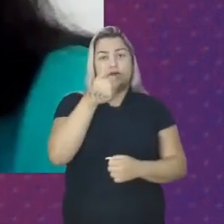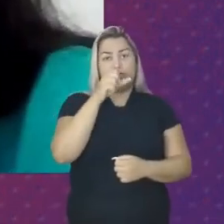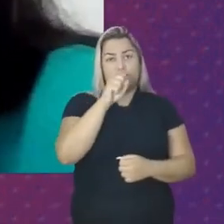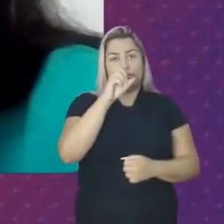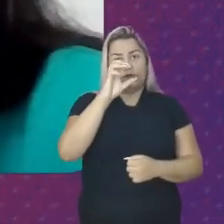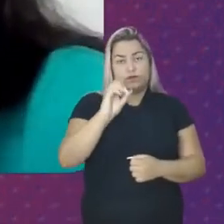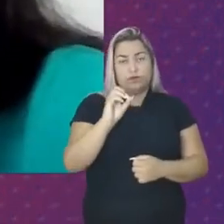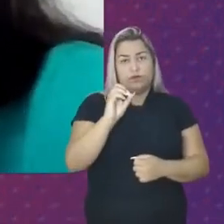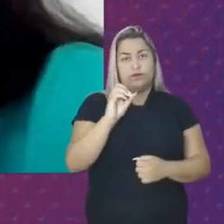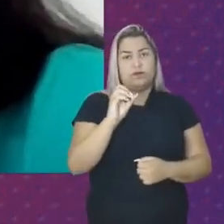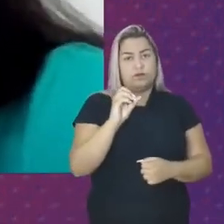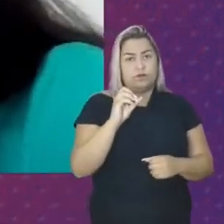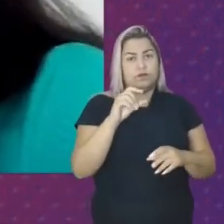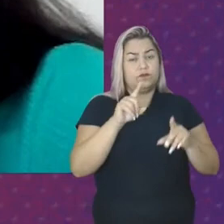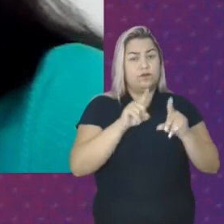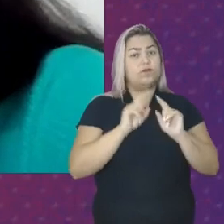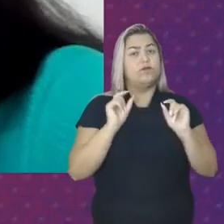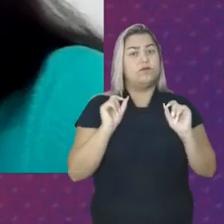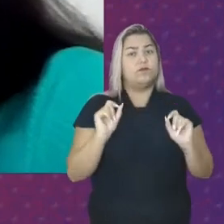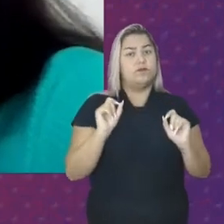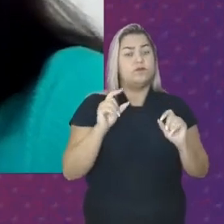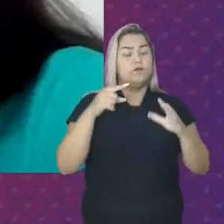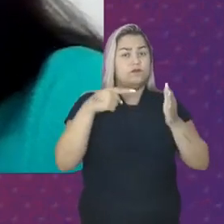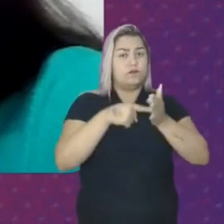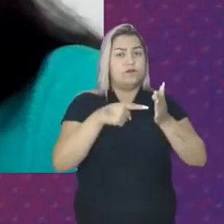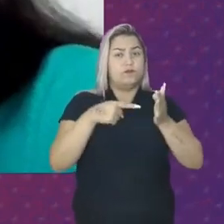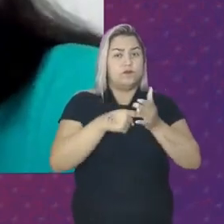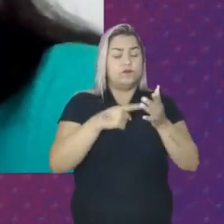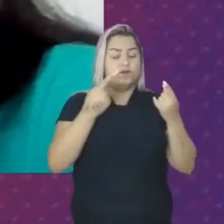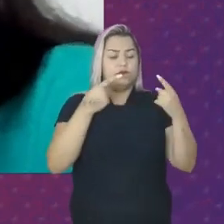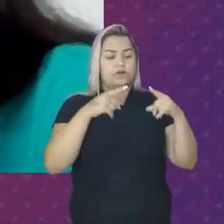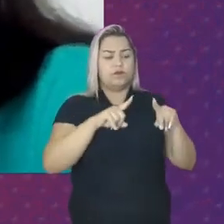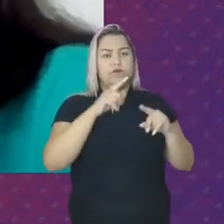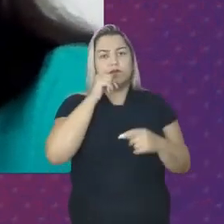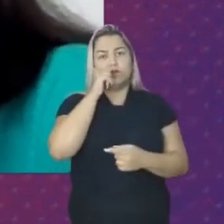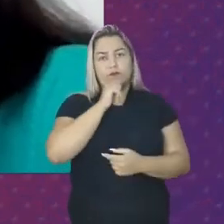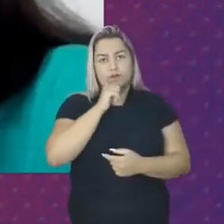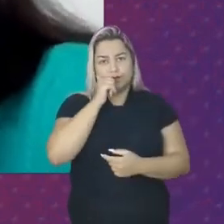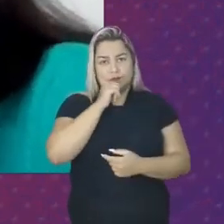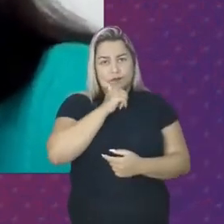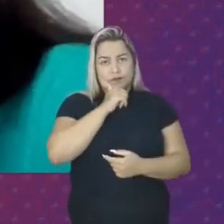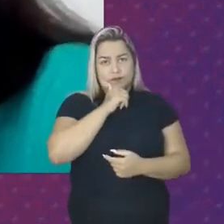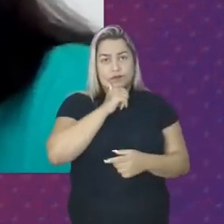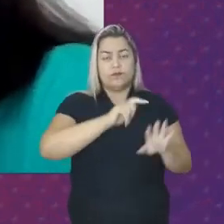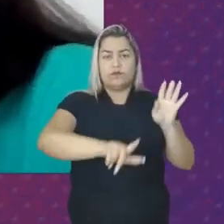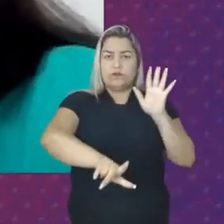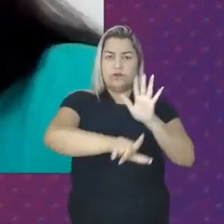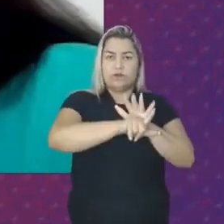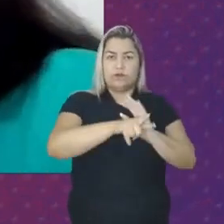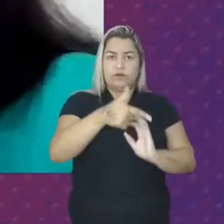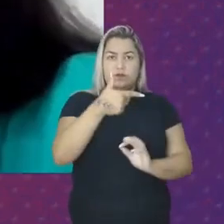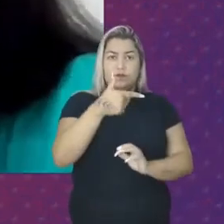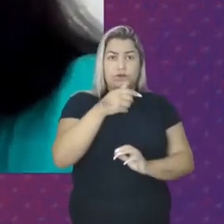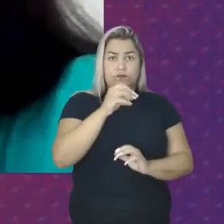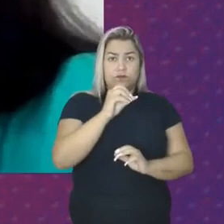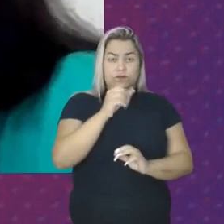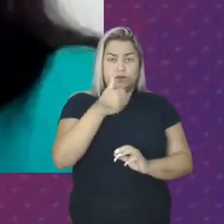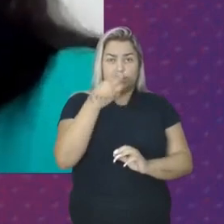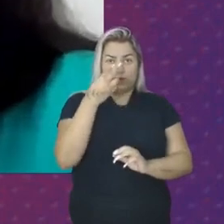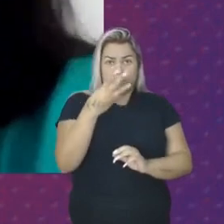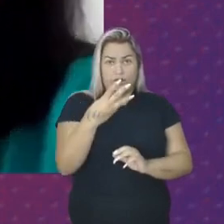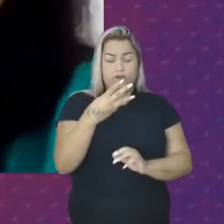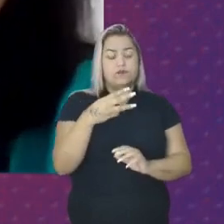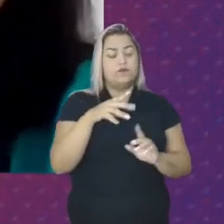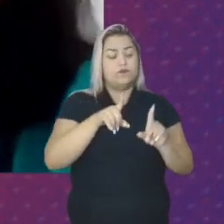180 destinado a atender denúncias de violência contra a mulher. E essa lei de 2003 dava